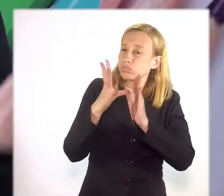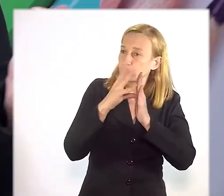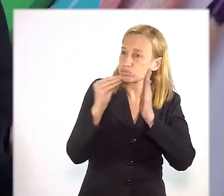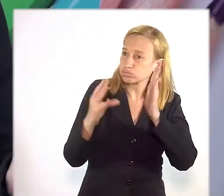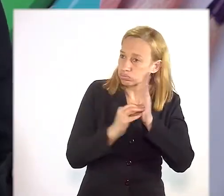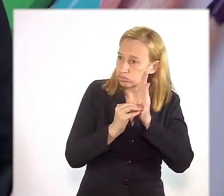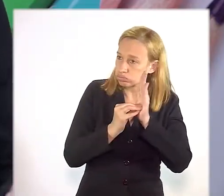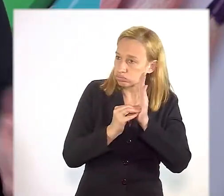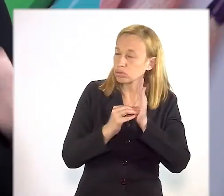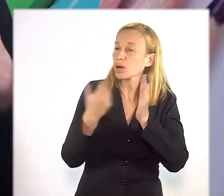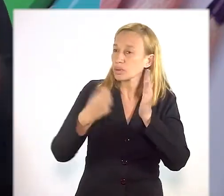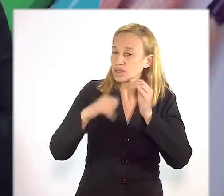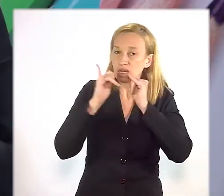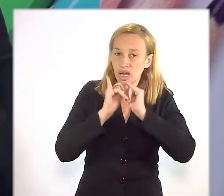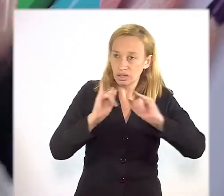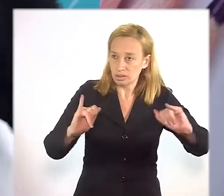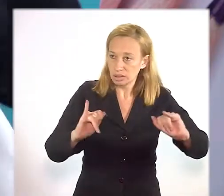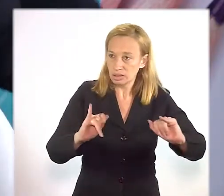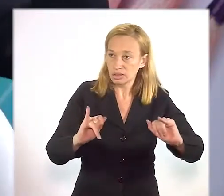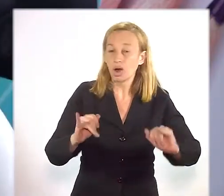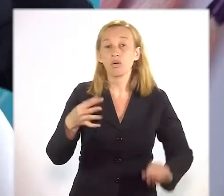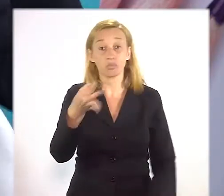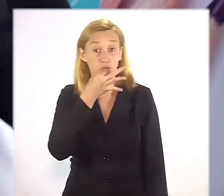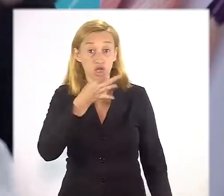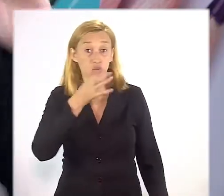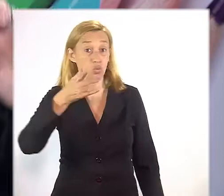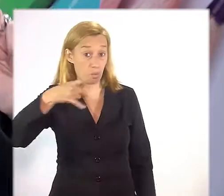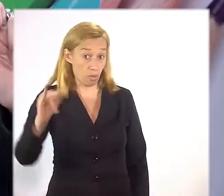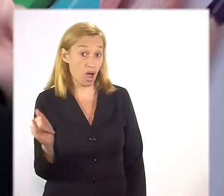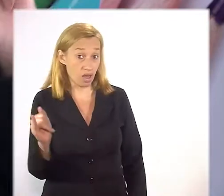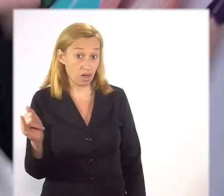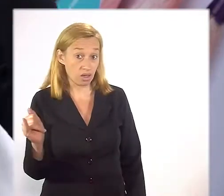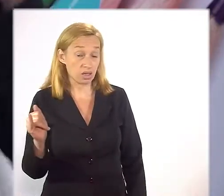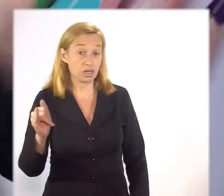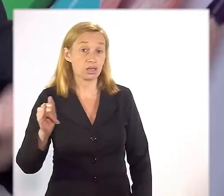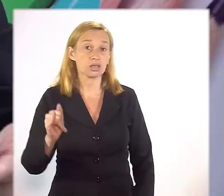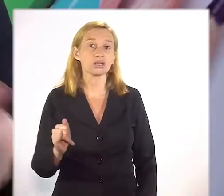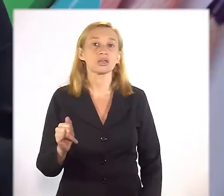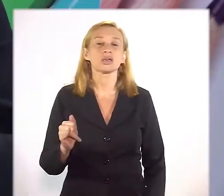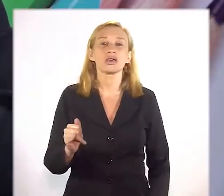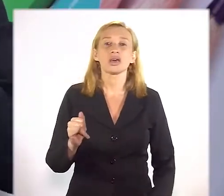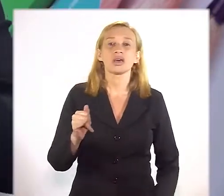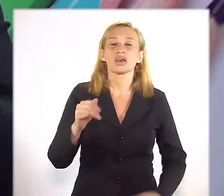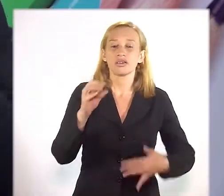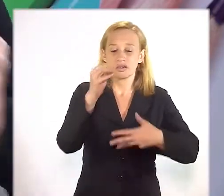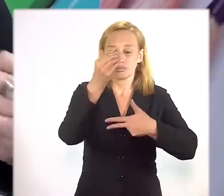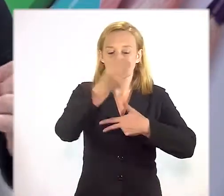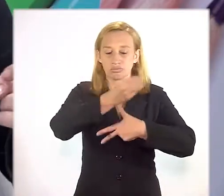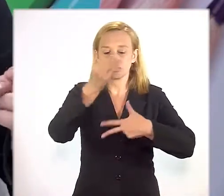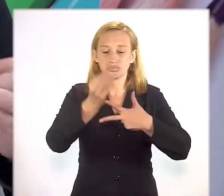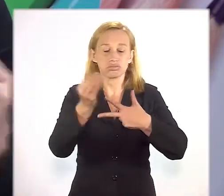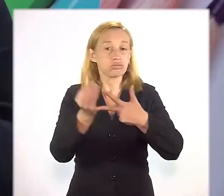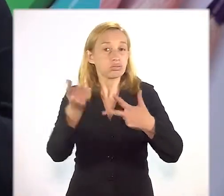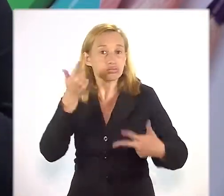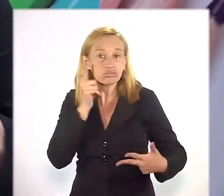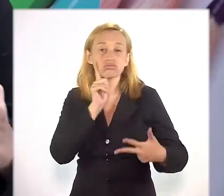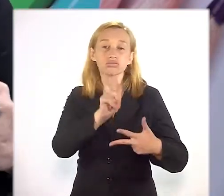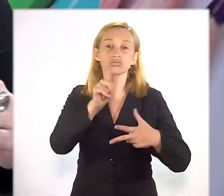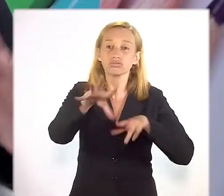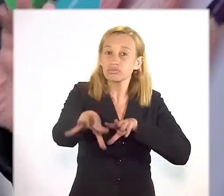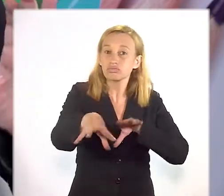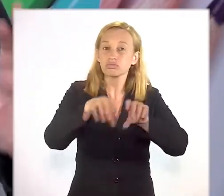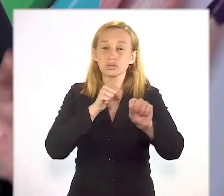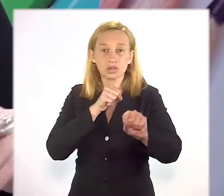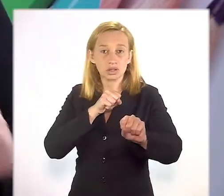conteúdos que precisam ser transmitidos, segundo a opinião dos pais, serão para um Enem,